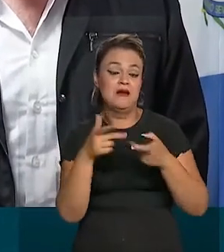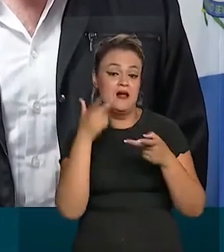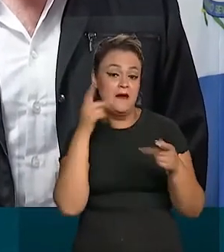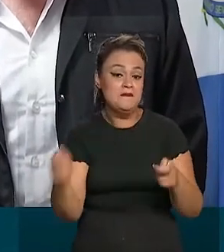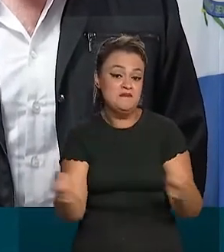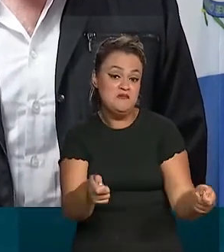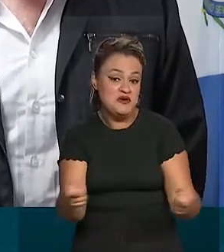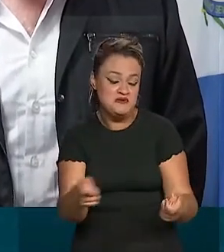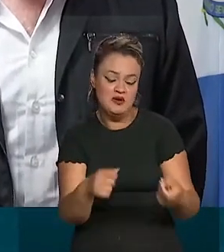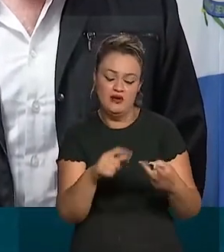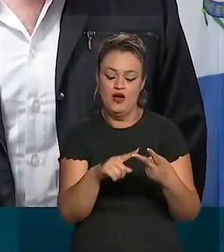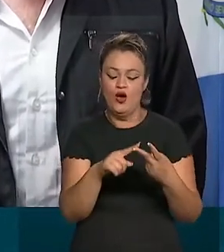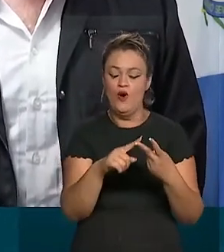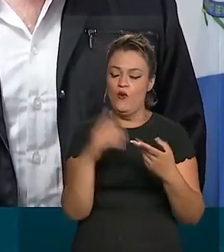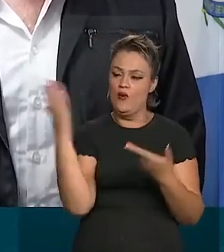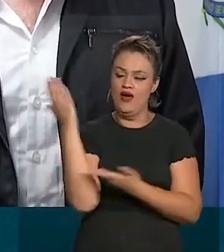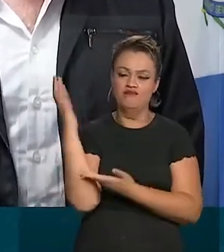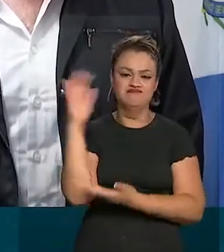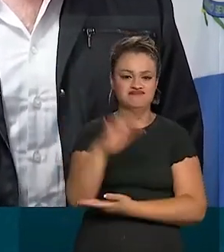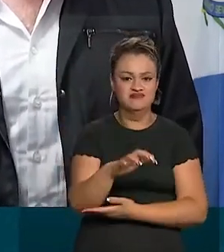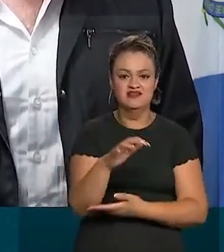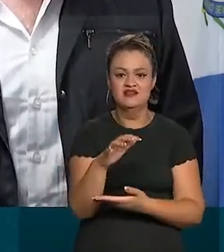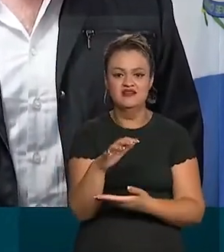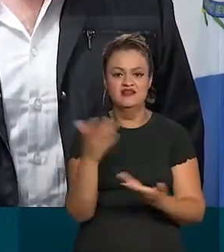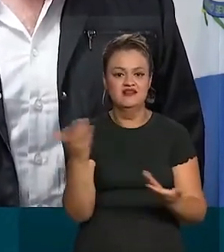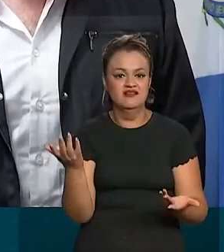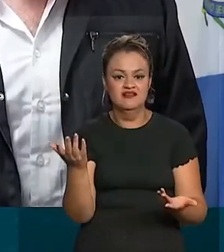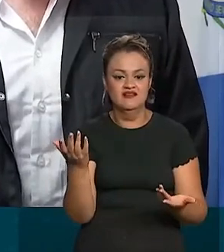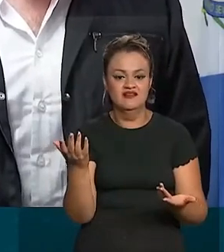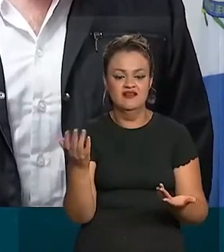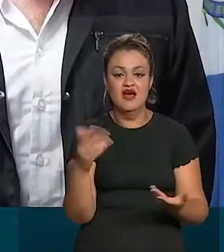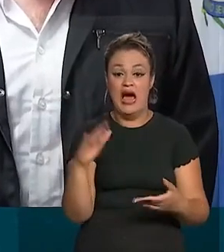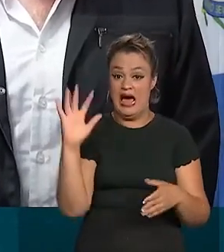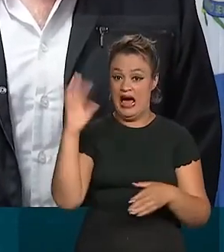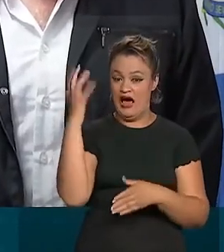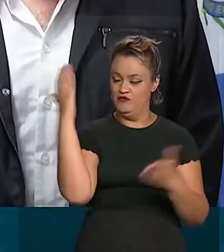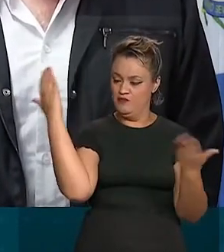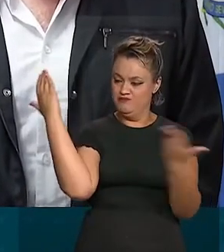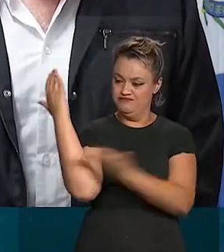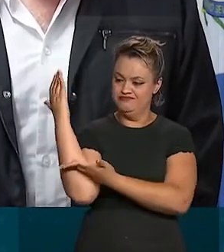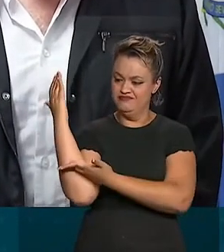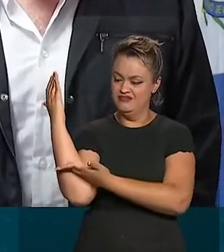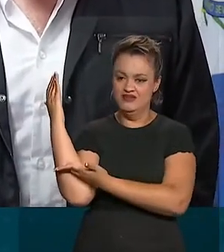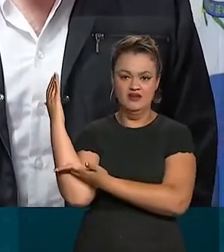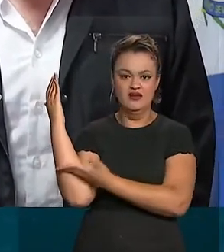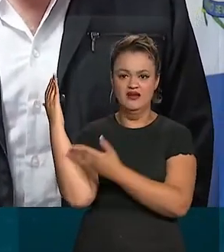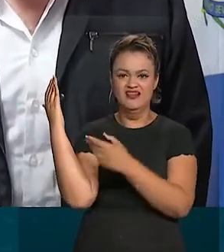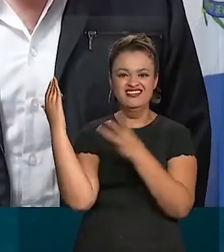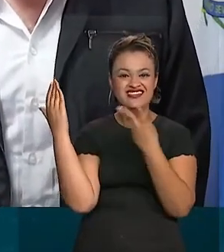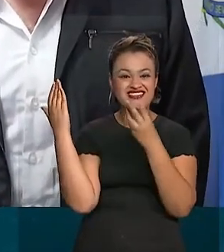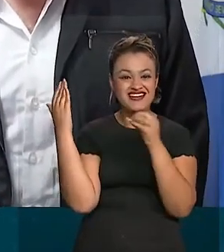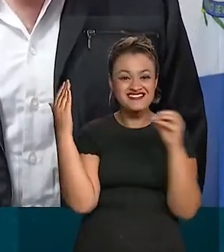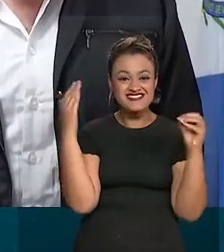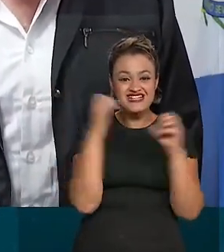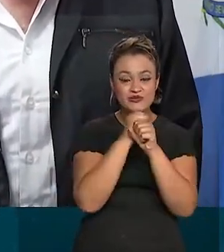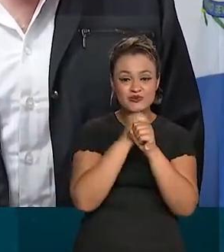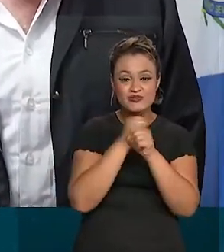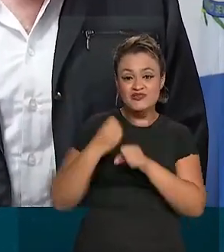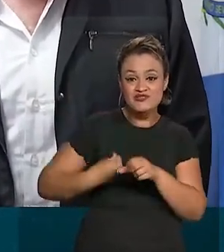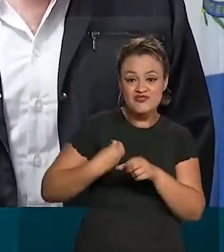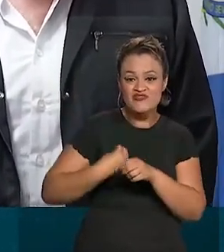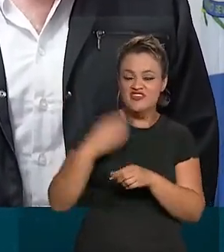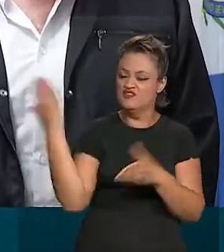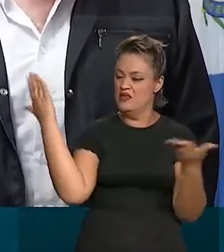sejam madeireiros ilegais. O cidadão não tem o direito de cortar uma árvore que tem 300 anos na Amazônia, que é de